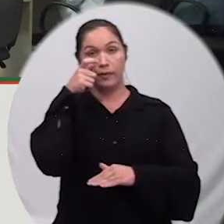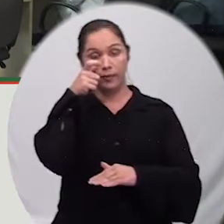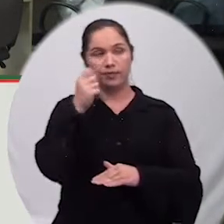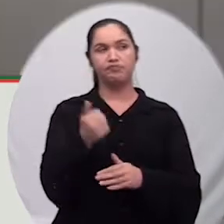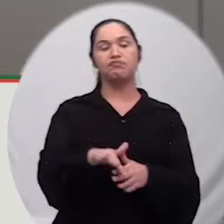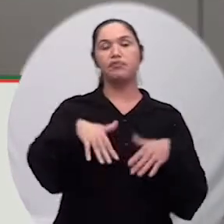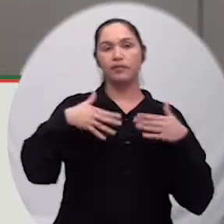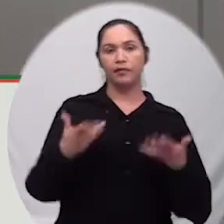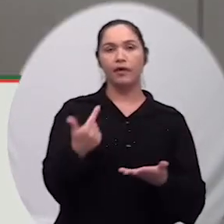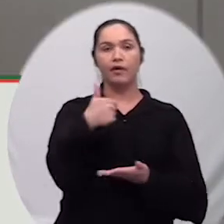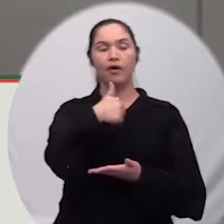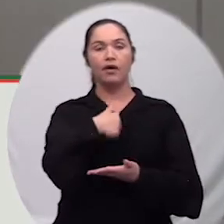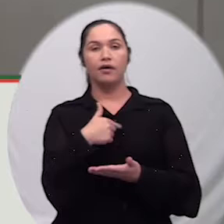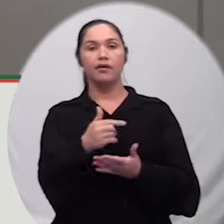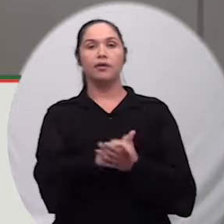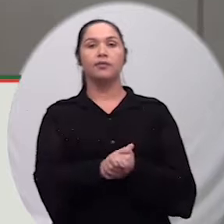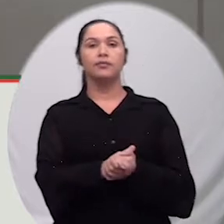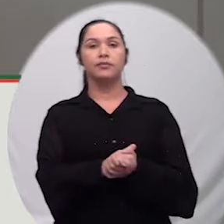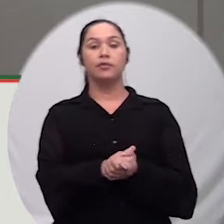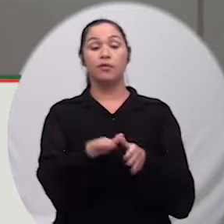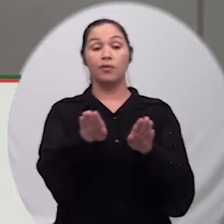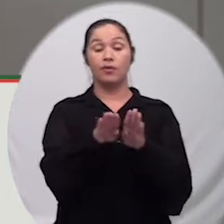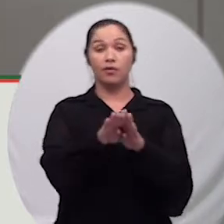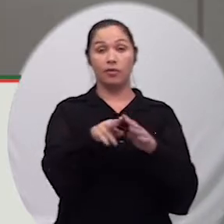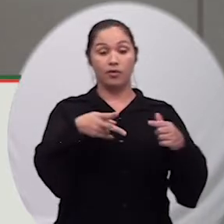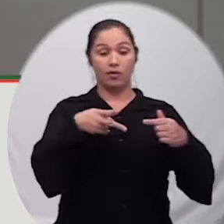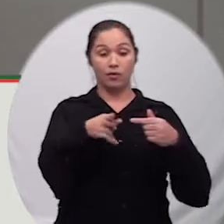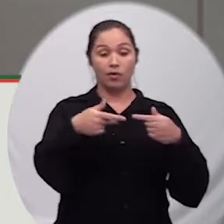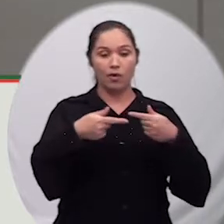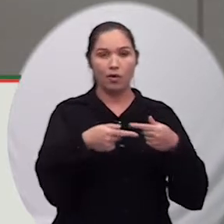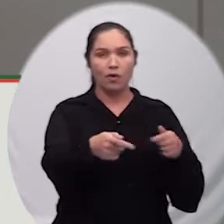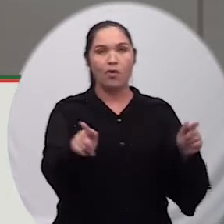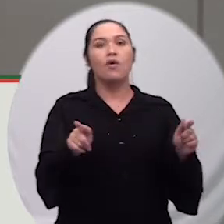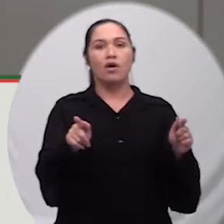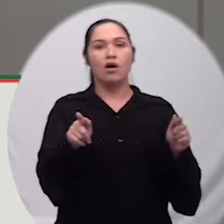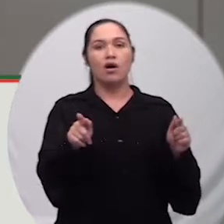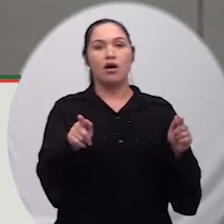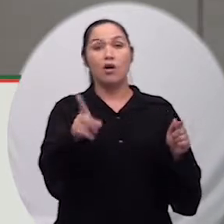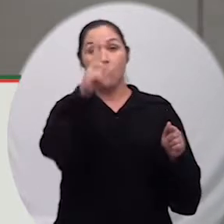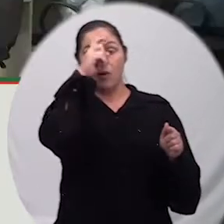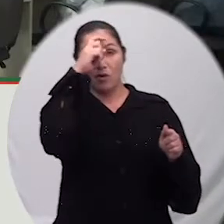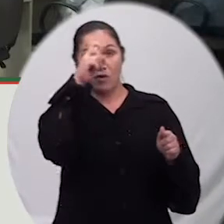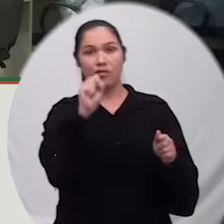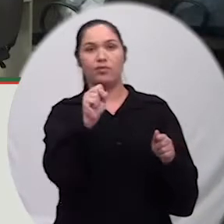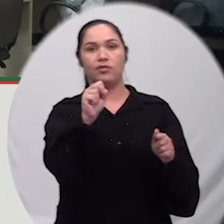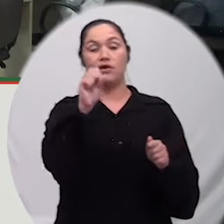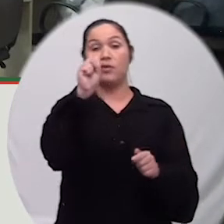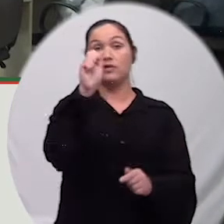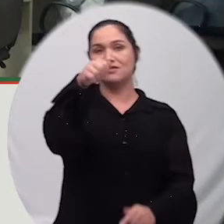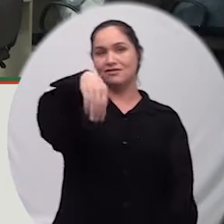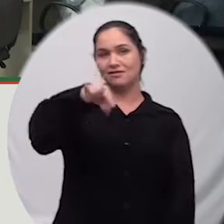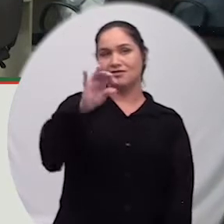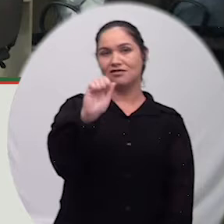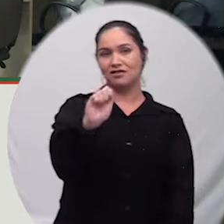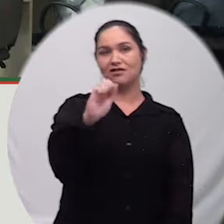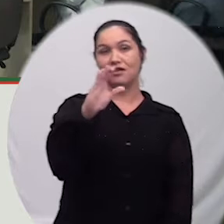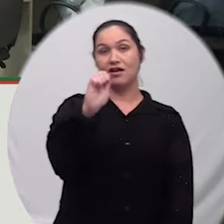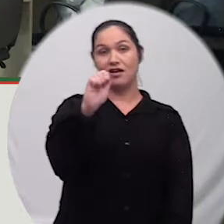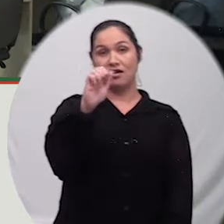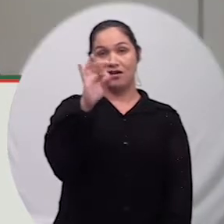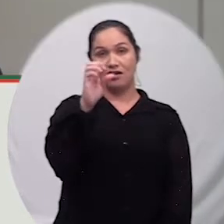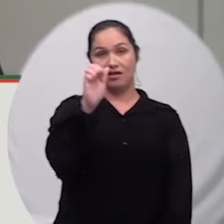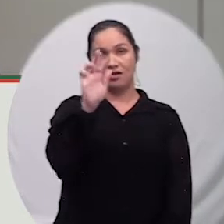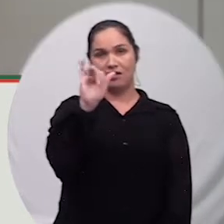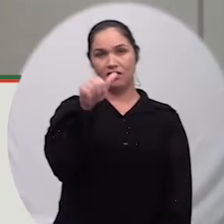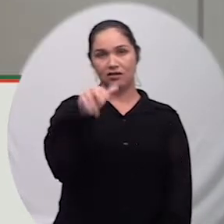também estive na inauguração do Hospital Materno Infantil Santa Catarina, e eu